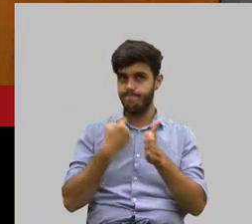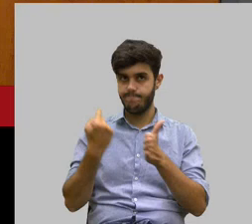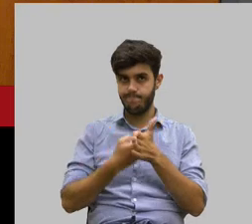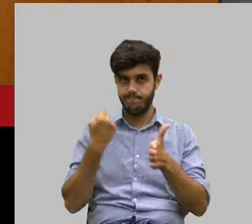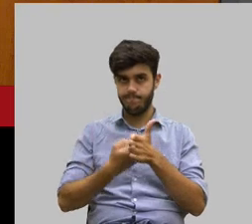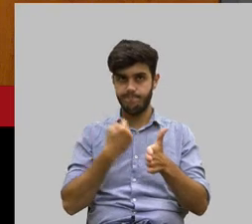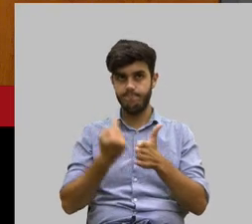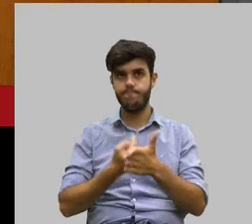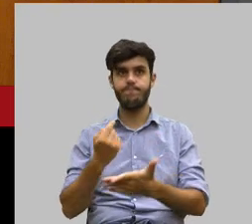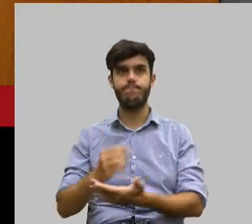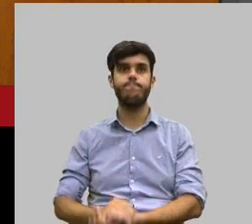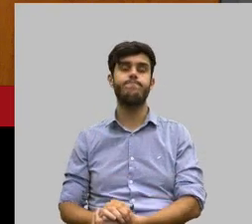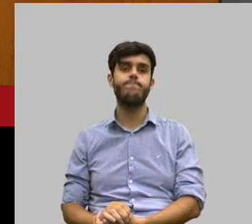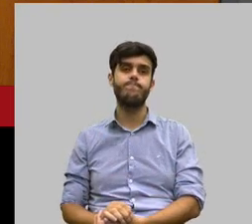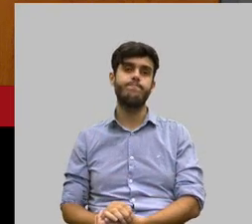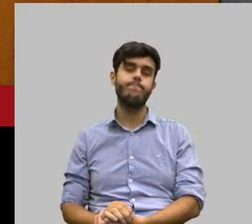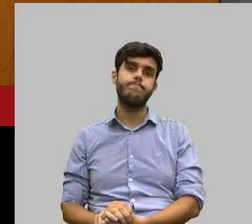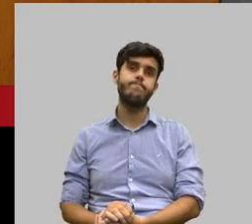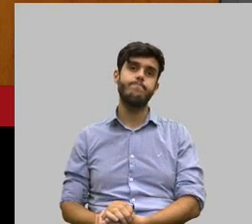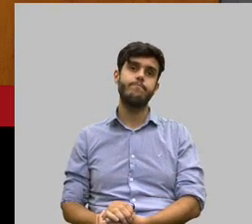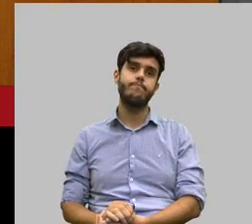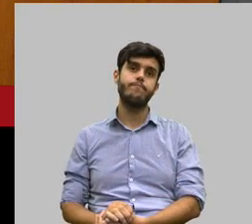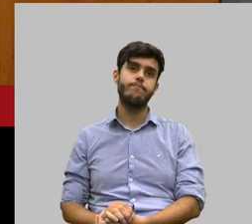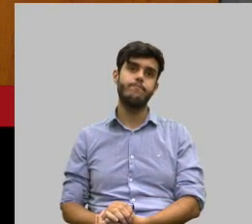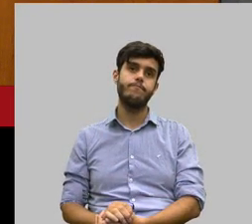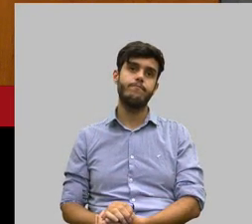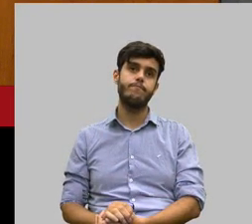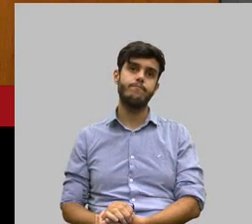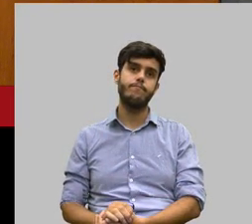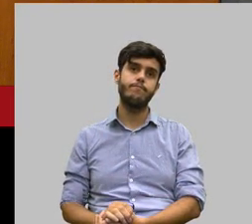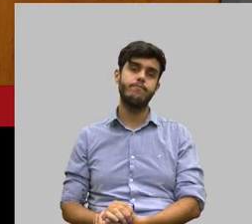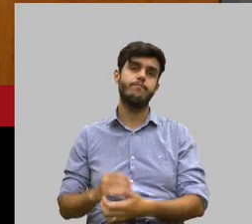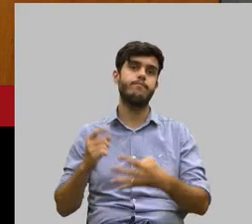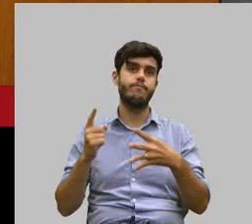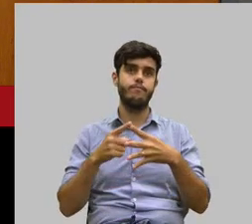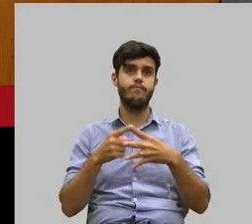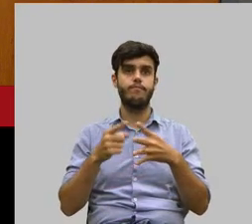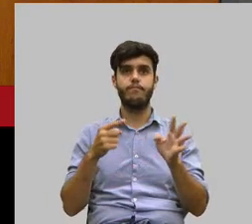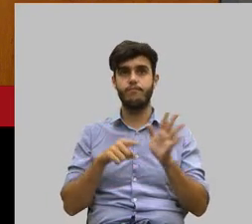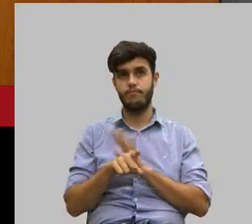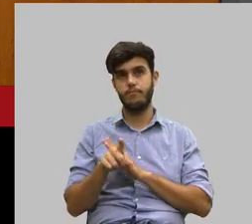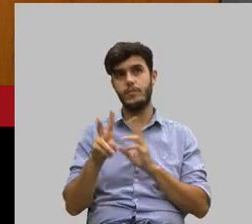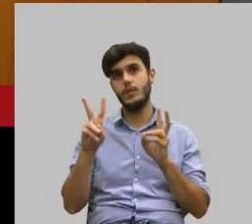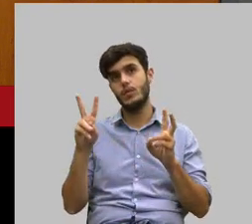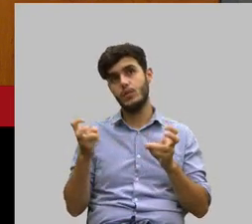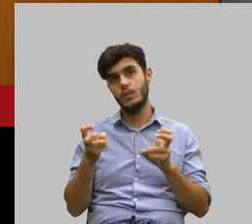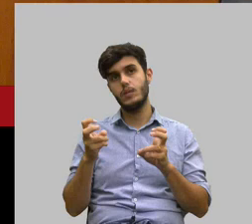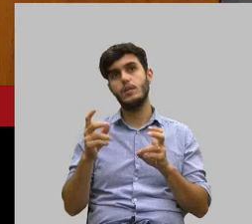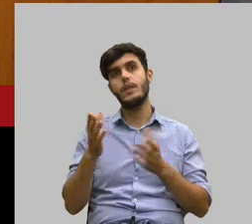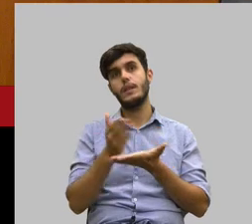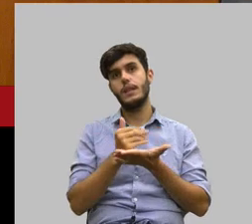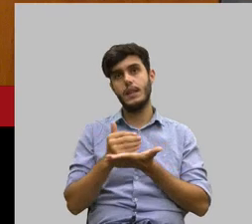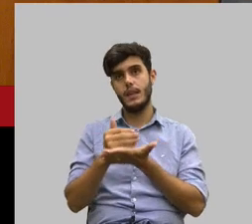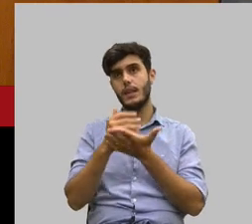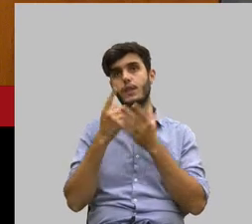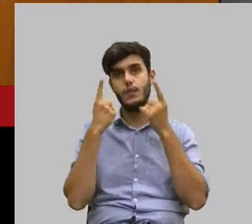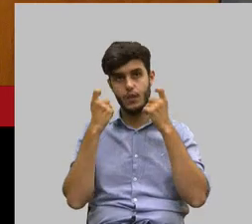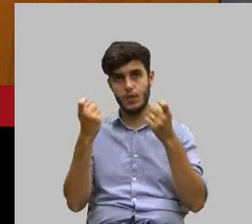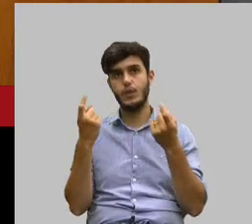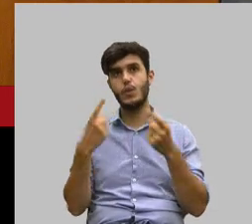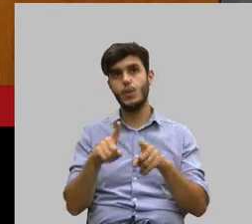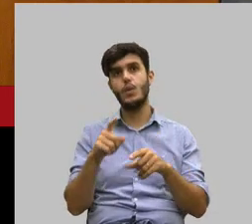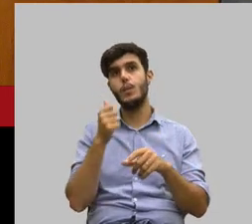eh bem que senhora a primeira pergunta né diz respeito aos dados de violência contra a mulher